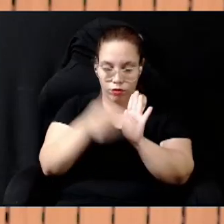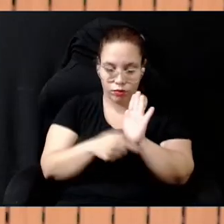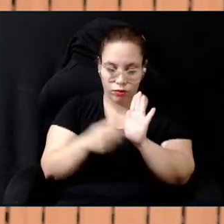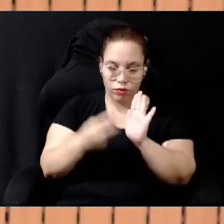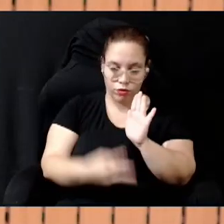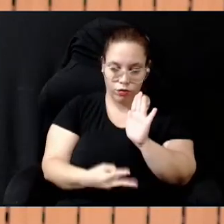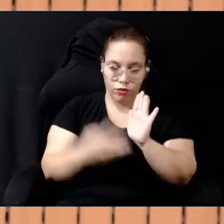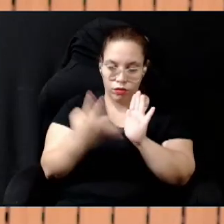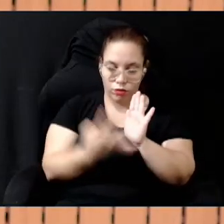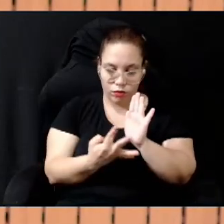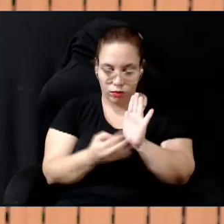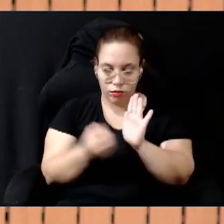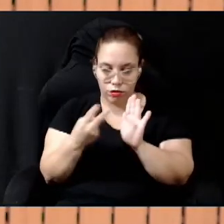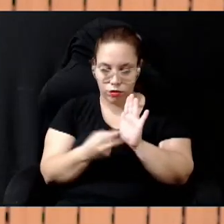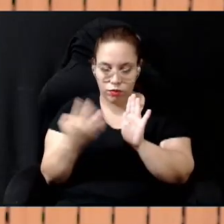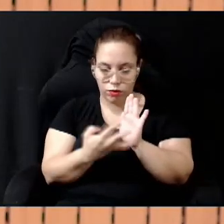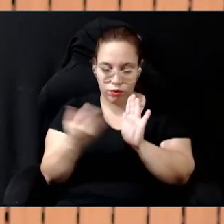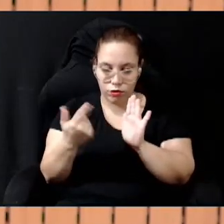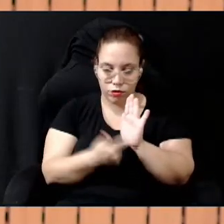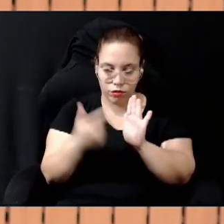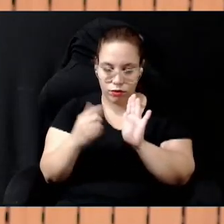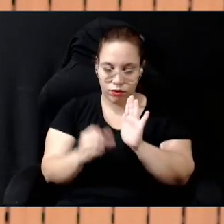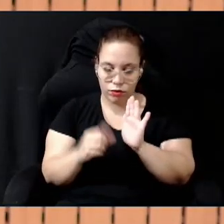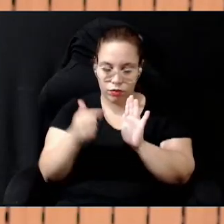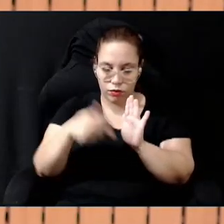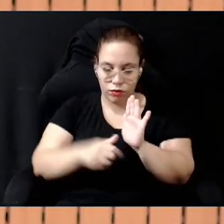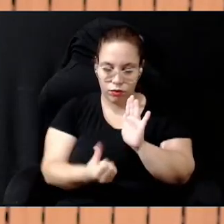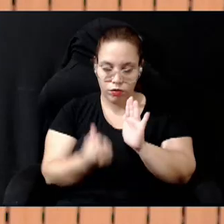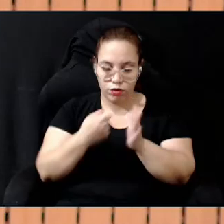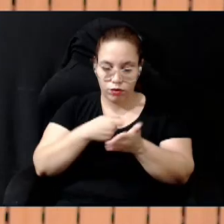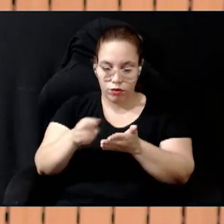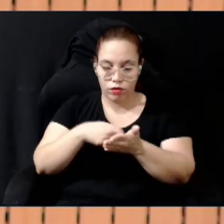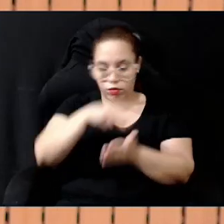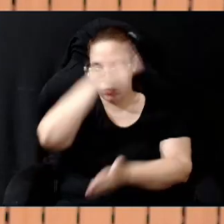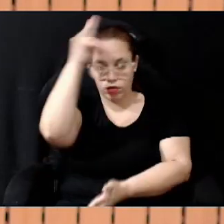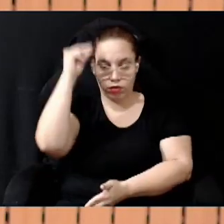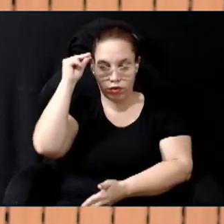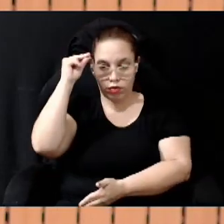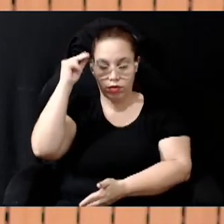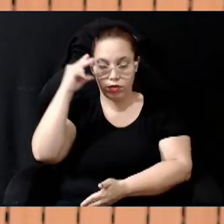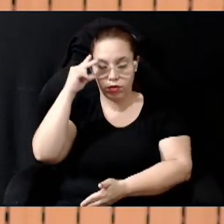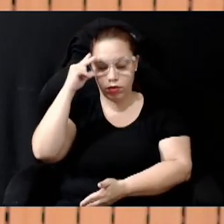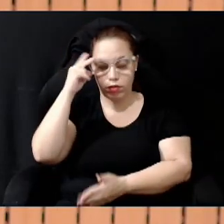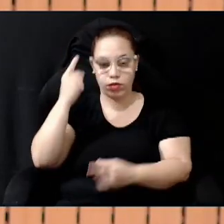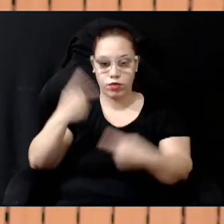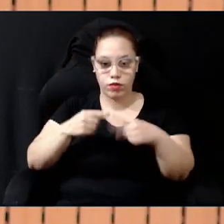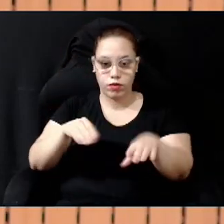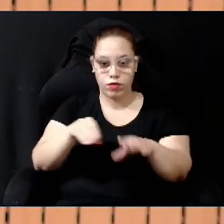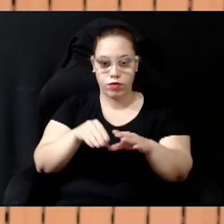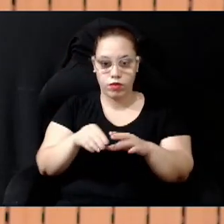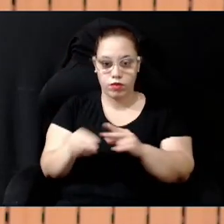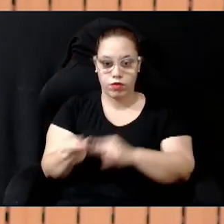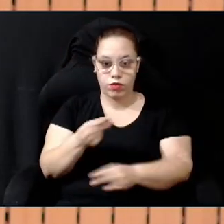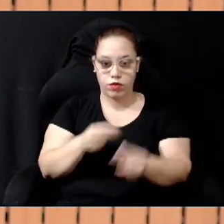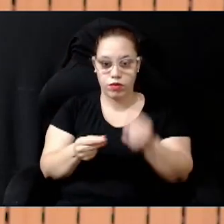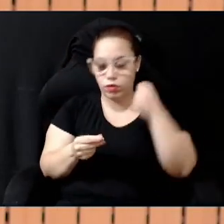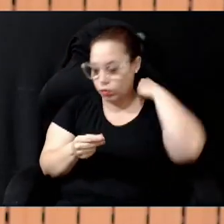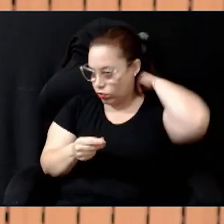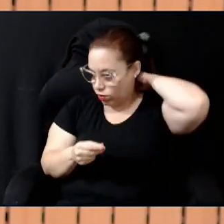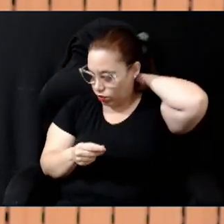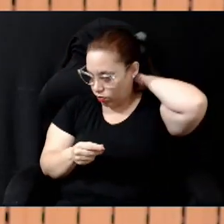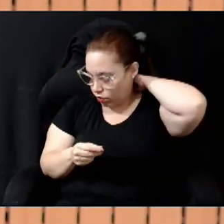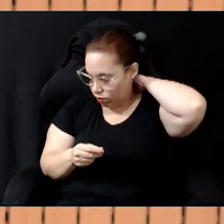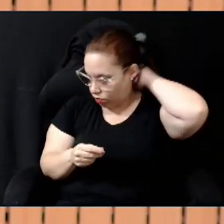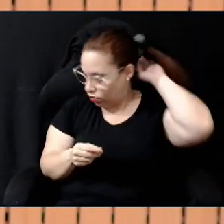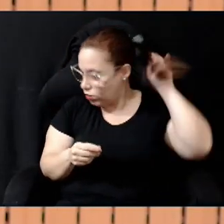processo 242071, de autoria do prefeito municipal, que dispõe sobre o orçamento-programa do município de Campinas